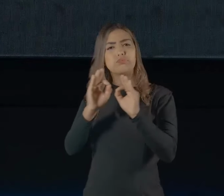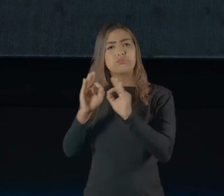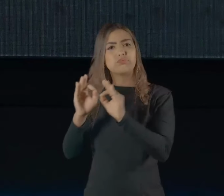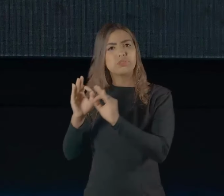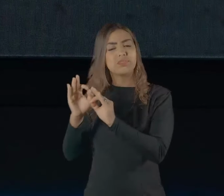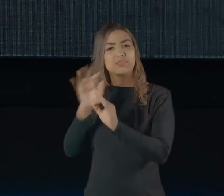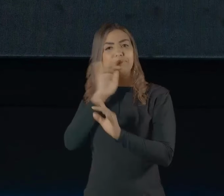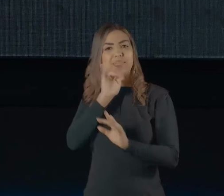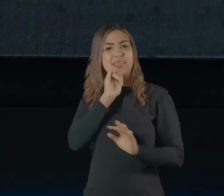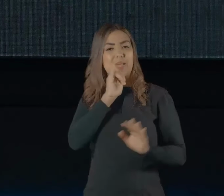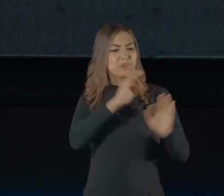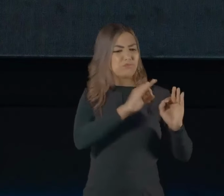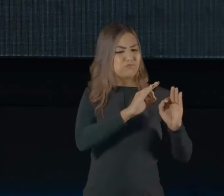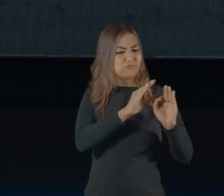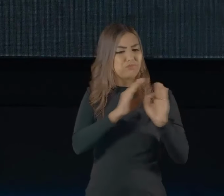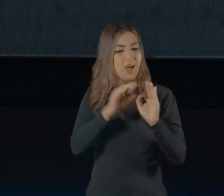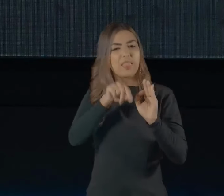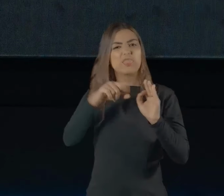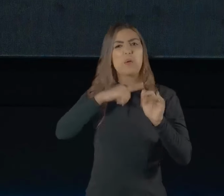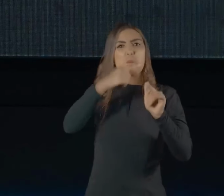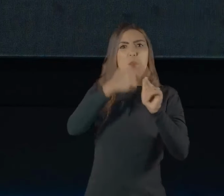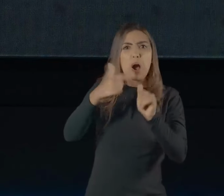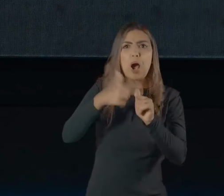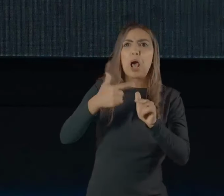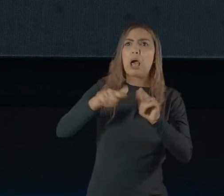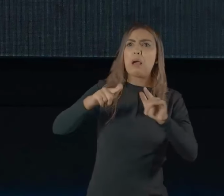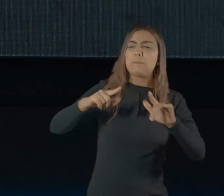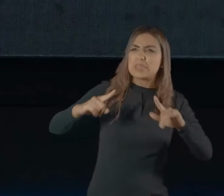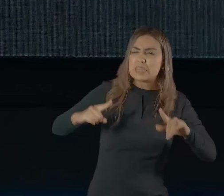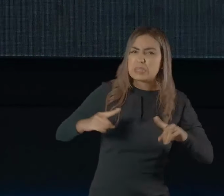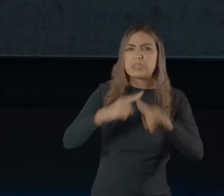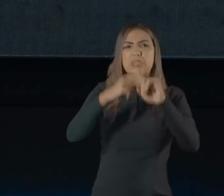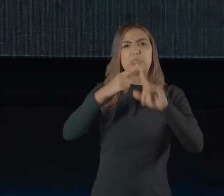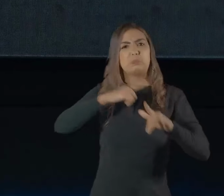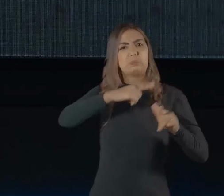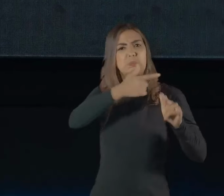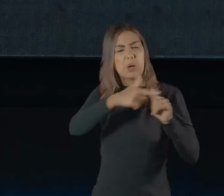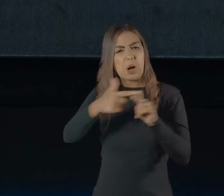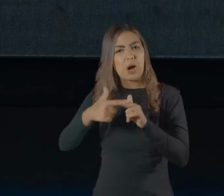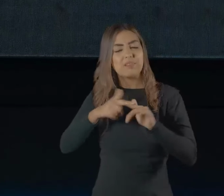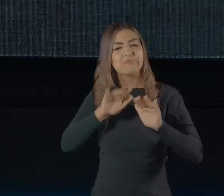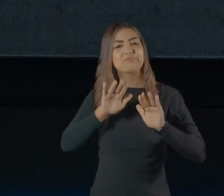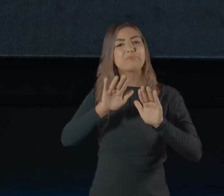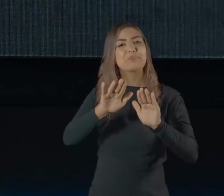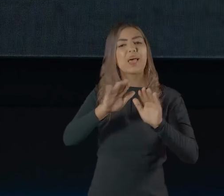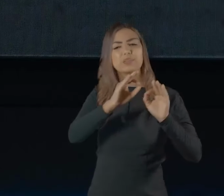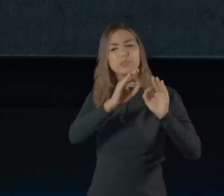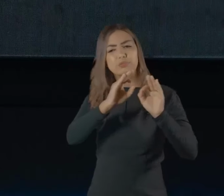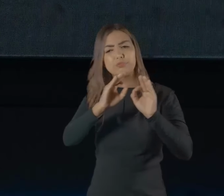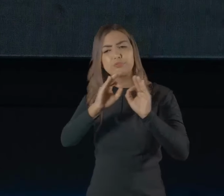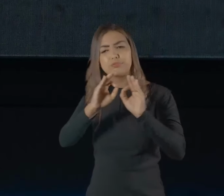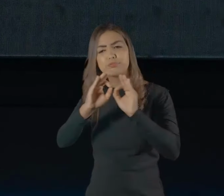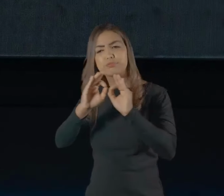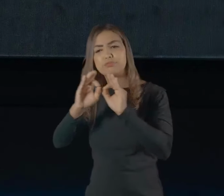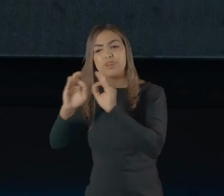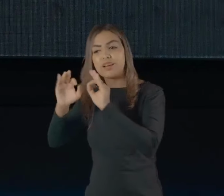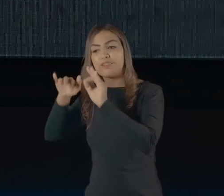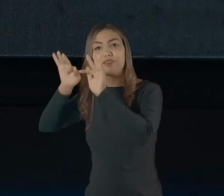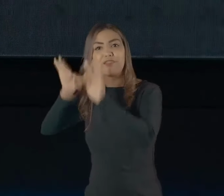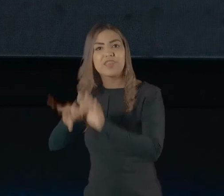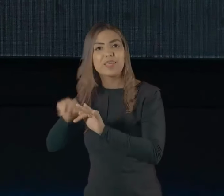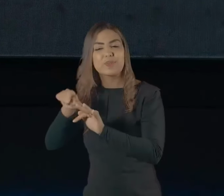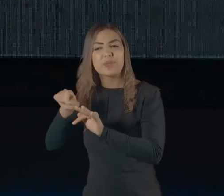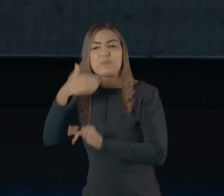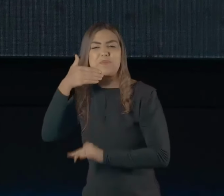lutas, pode ter quedas, mas se ele está voltando para a palavra, o final da história será melhor do que